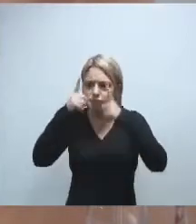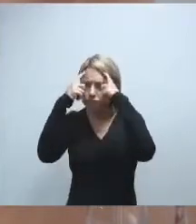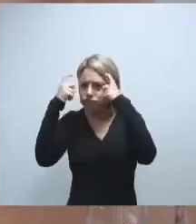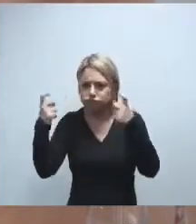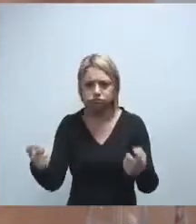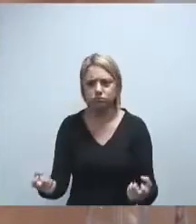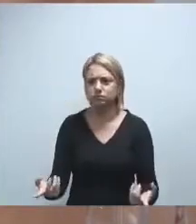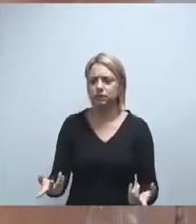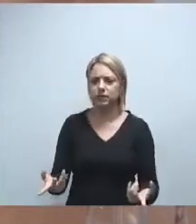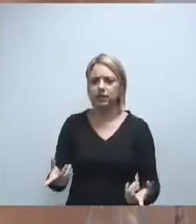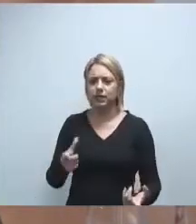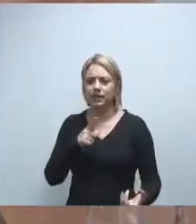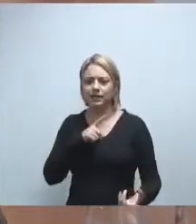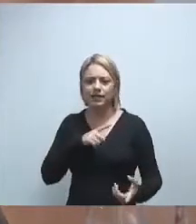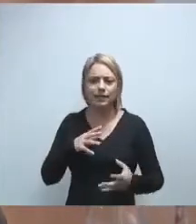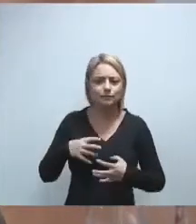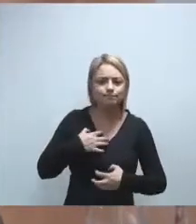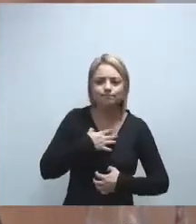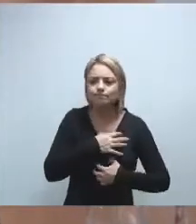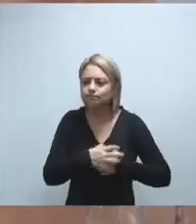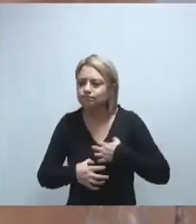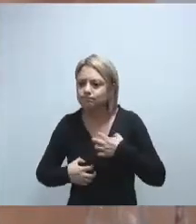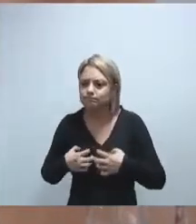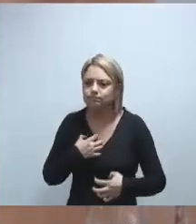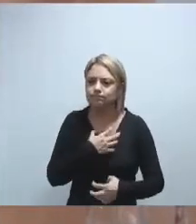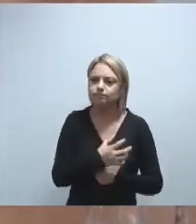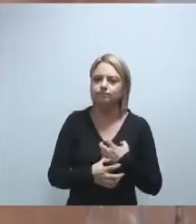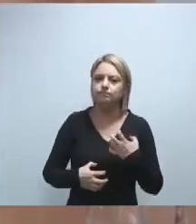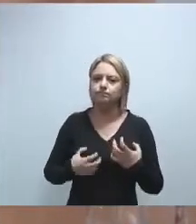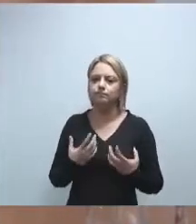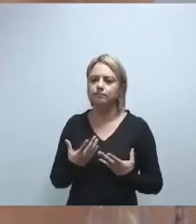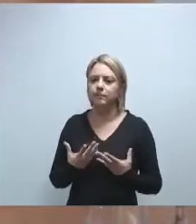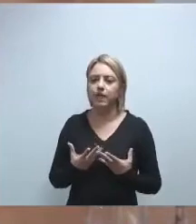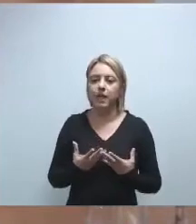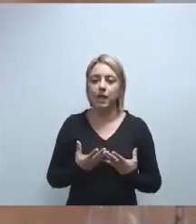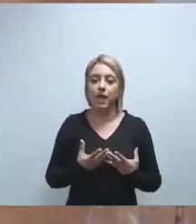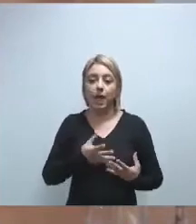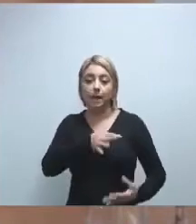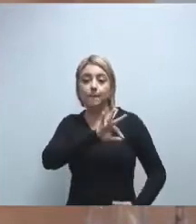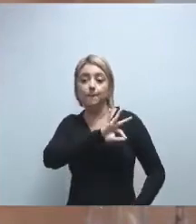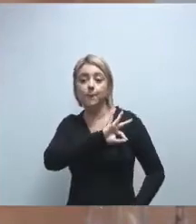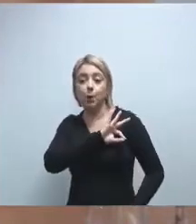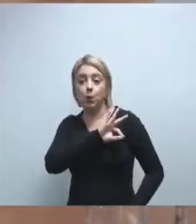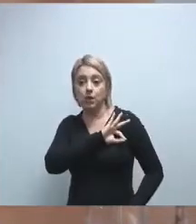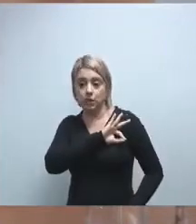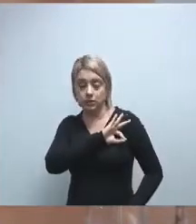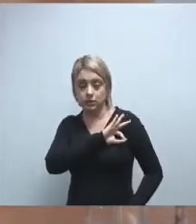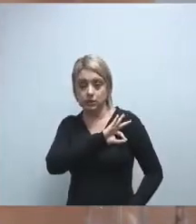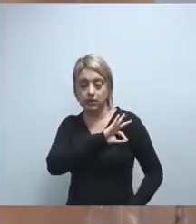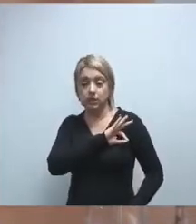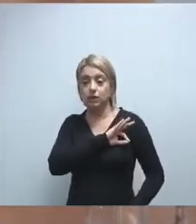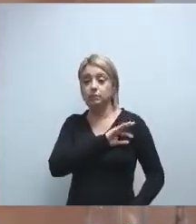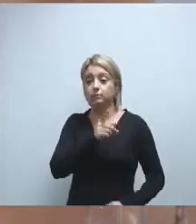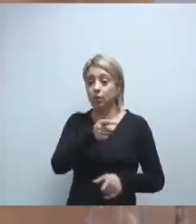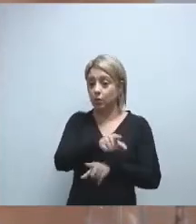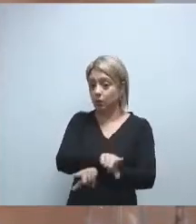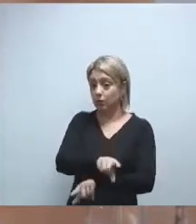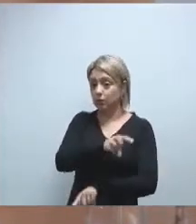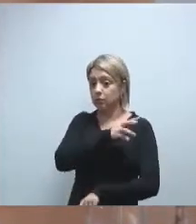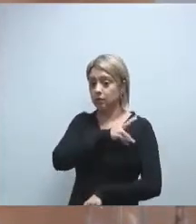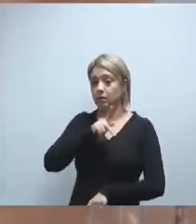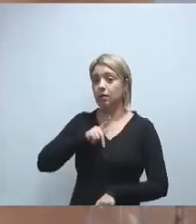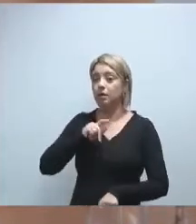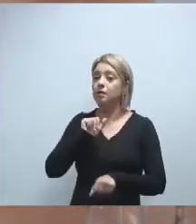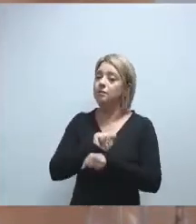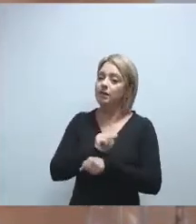a uma animosidade entre polícia e ministério público isso